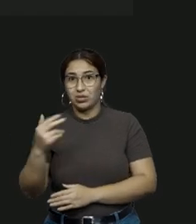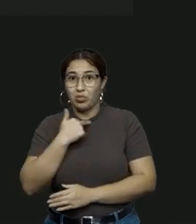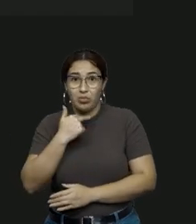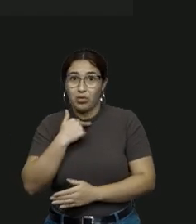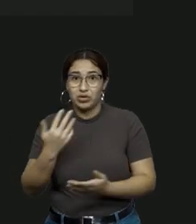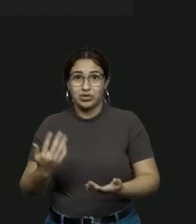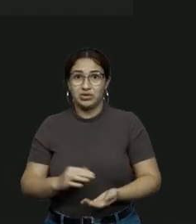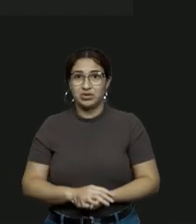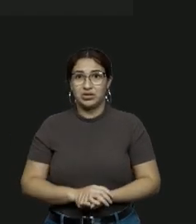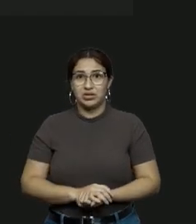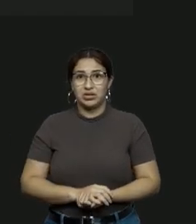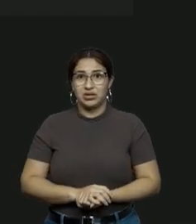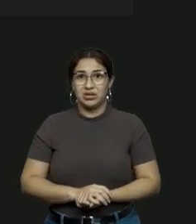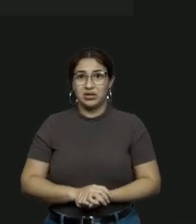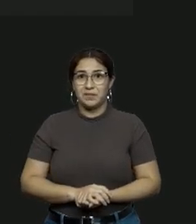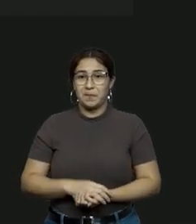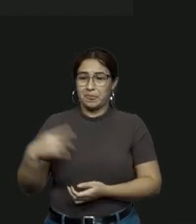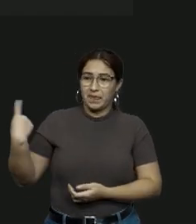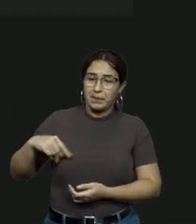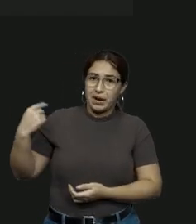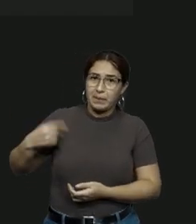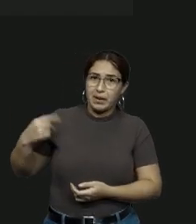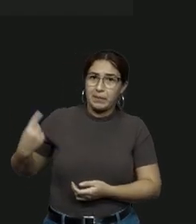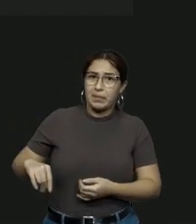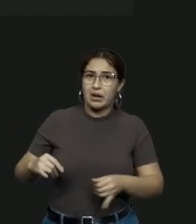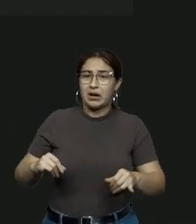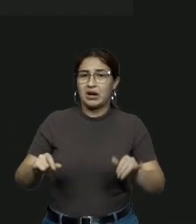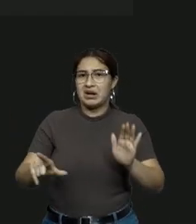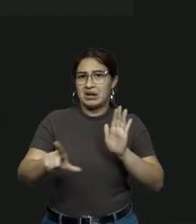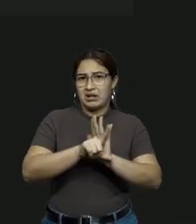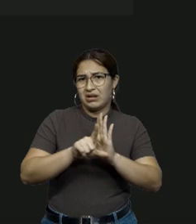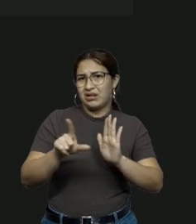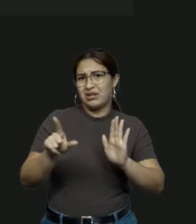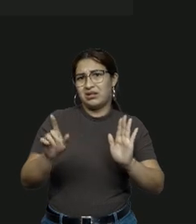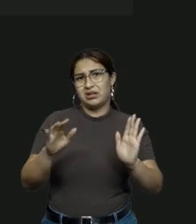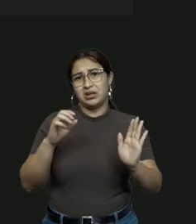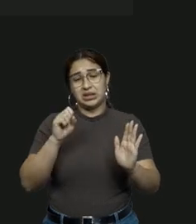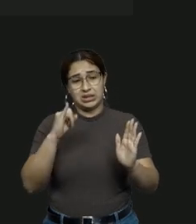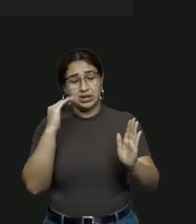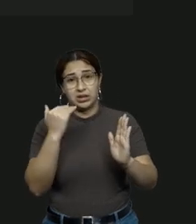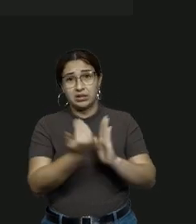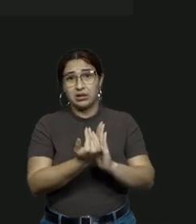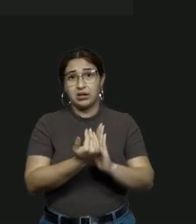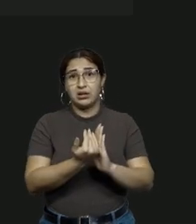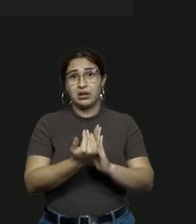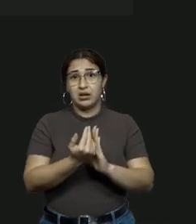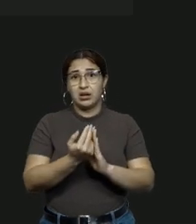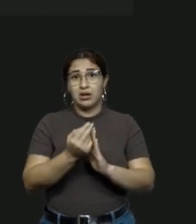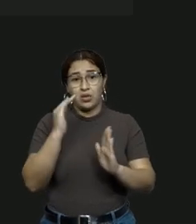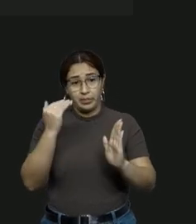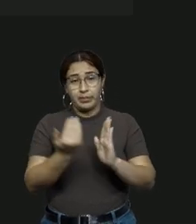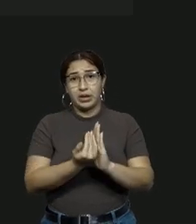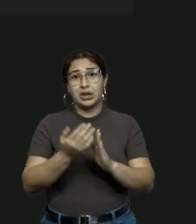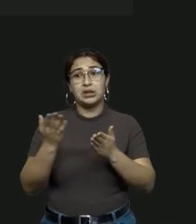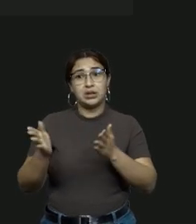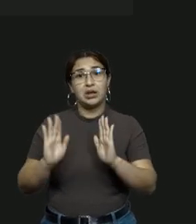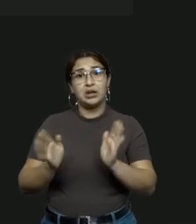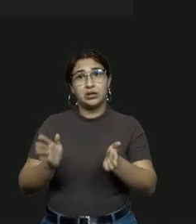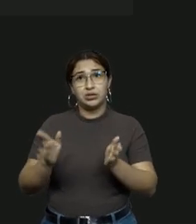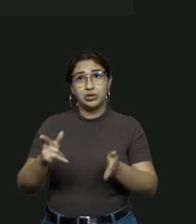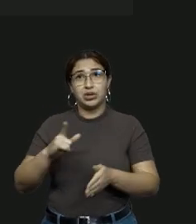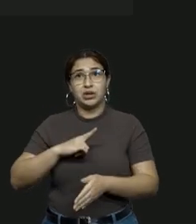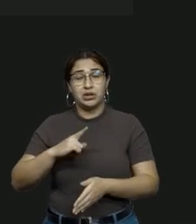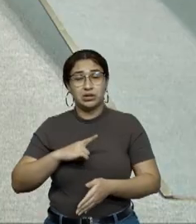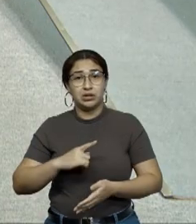chicote de lei que tu vai mudar essa realidade porque você para cumprir a lei compra além da hora-atividade que Santa Catarina já está condenado e não